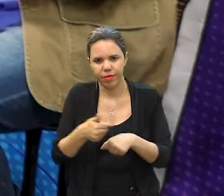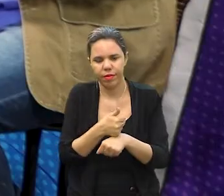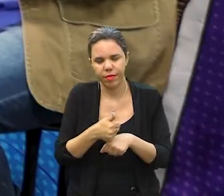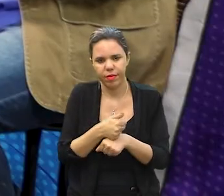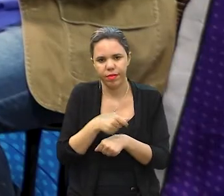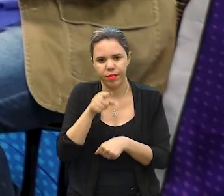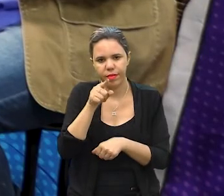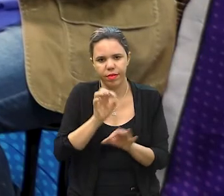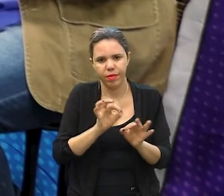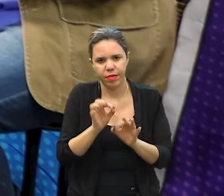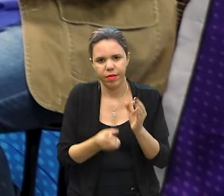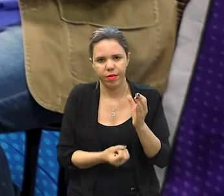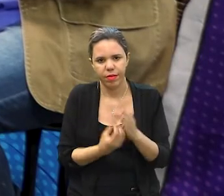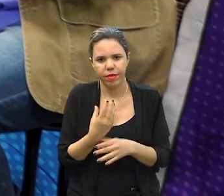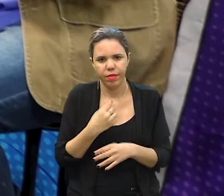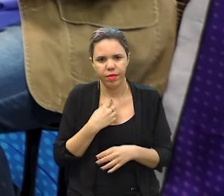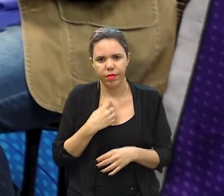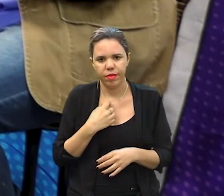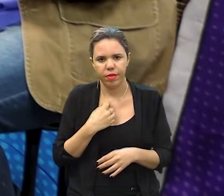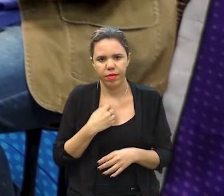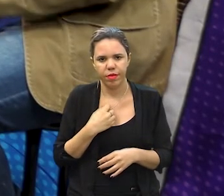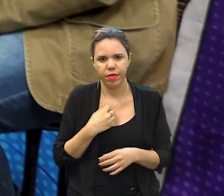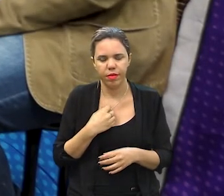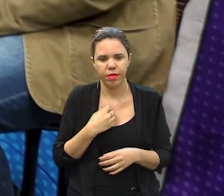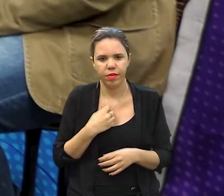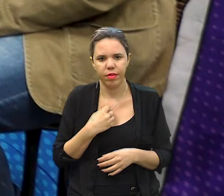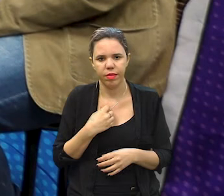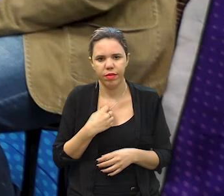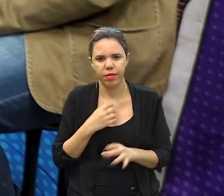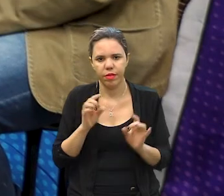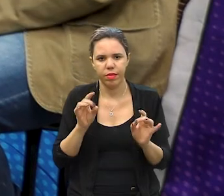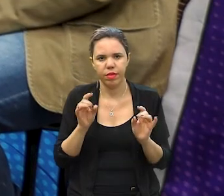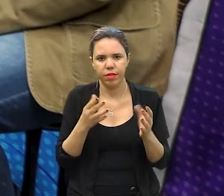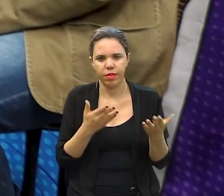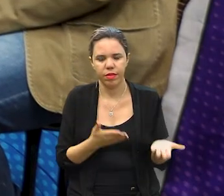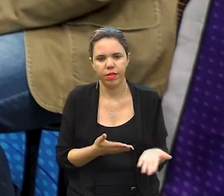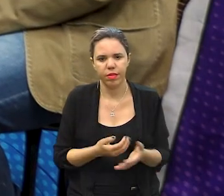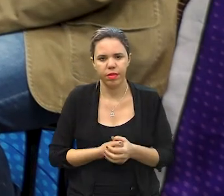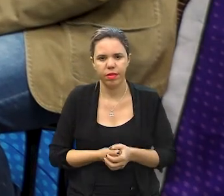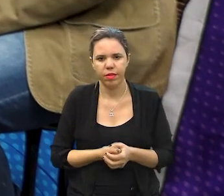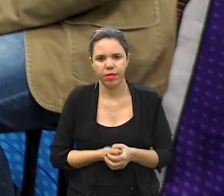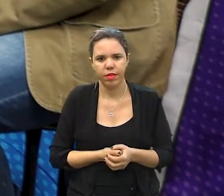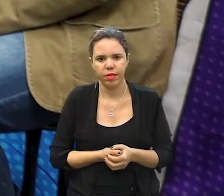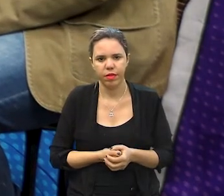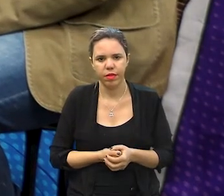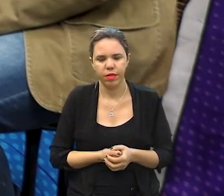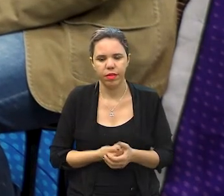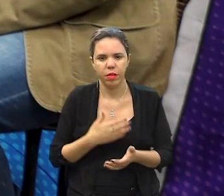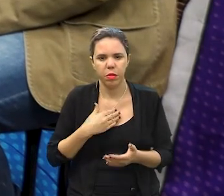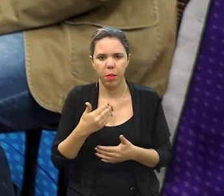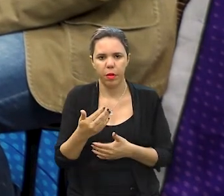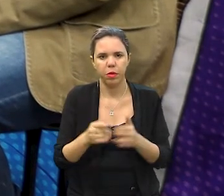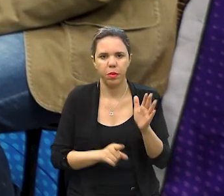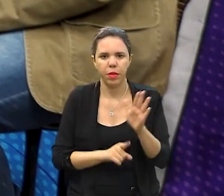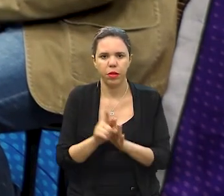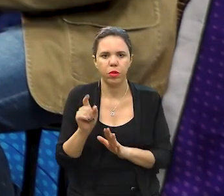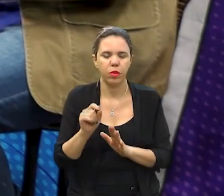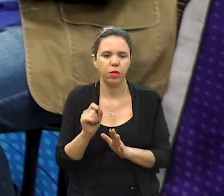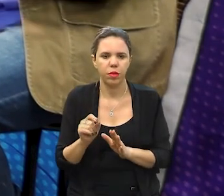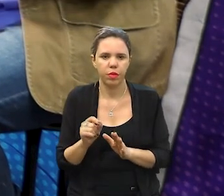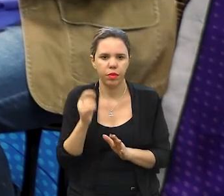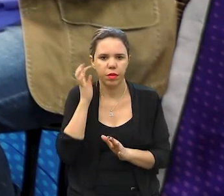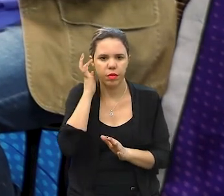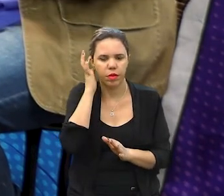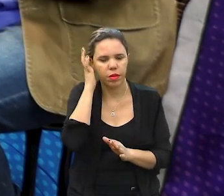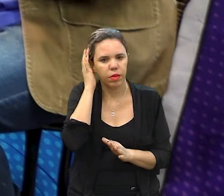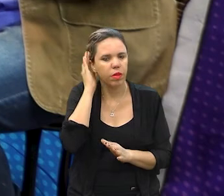você criou todo esse universo que é muito rico. E aí a minha próxima pergunta é o seguinte, né? Dá